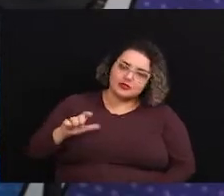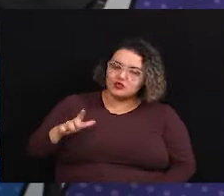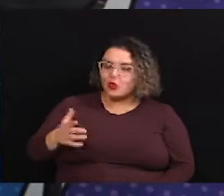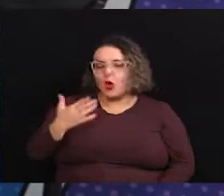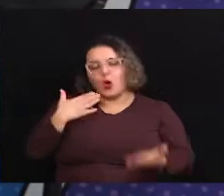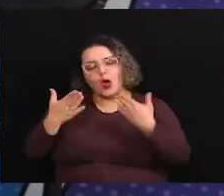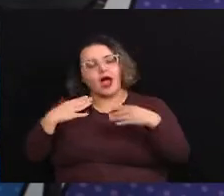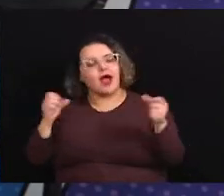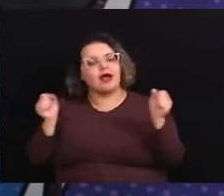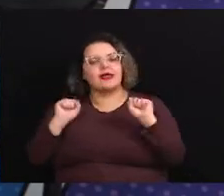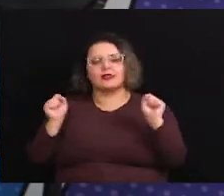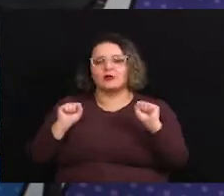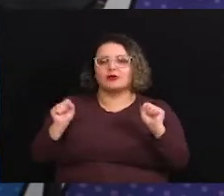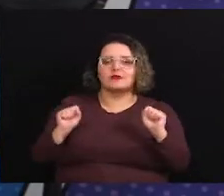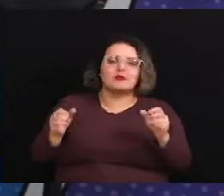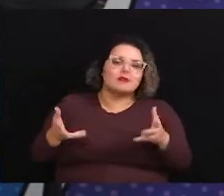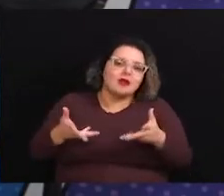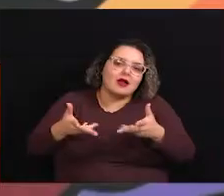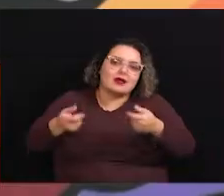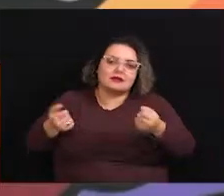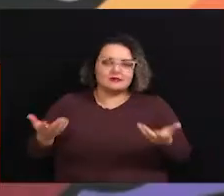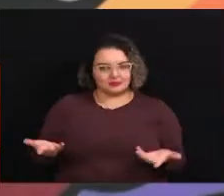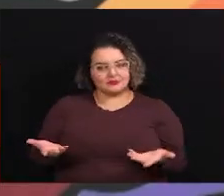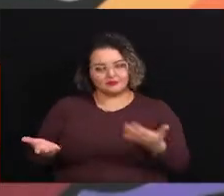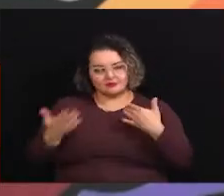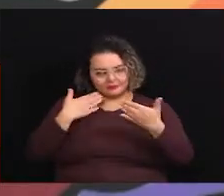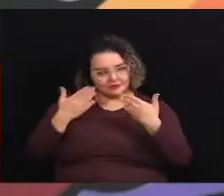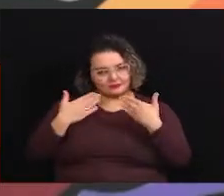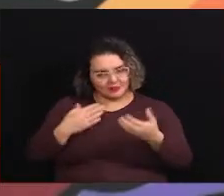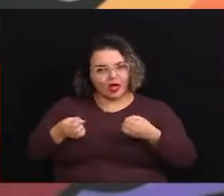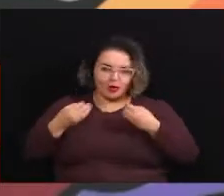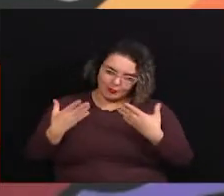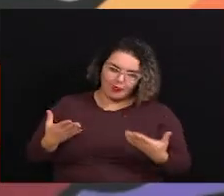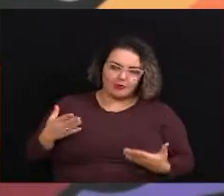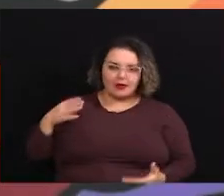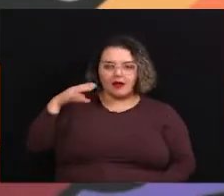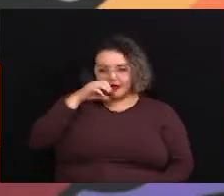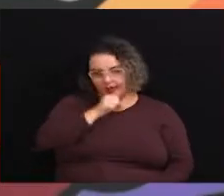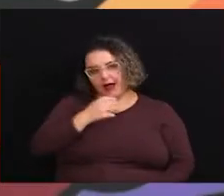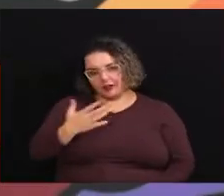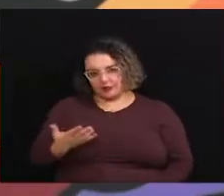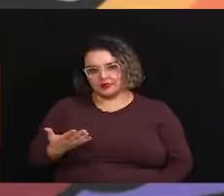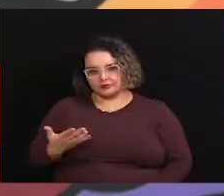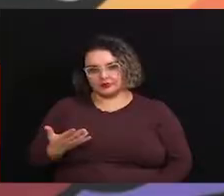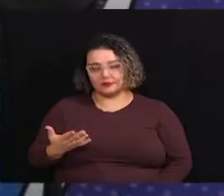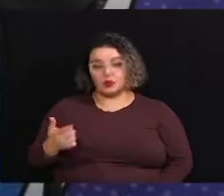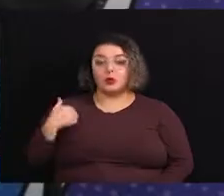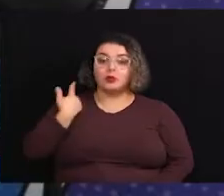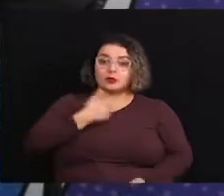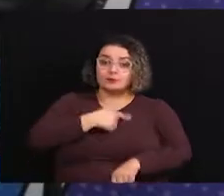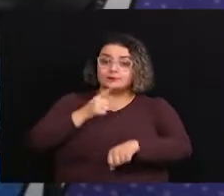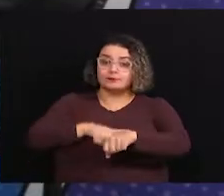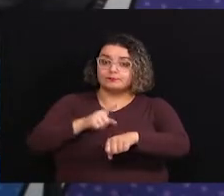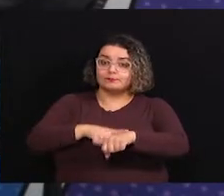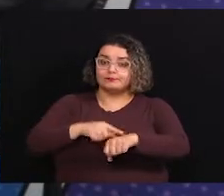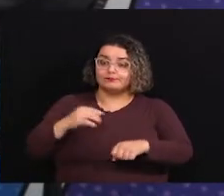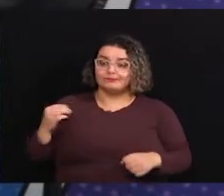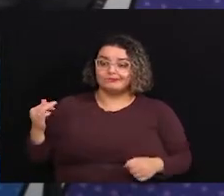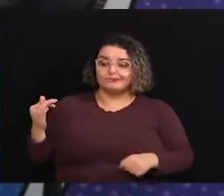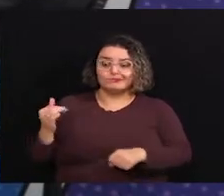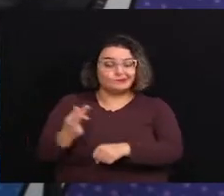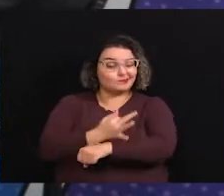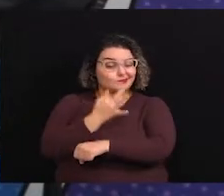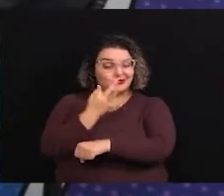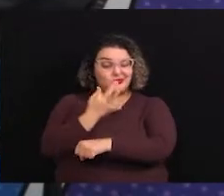Marisol, adorei bater esse papo com você. Foi sensacional. E assim, né? Bate-papo quando é bom, passa super rápido. O nosso tempo